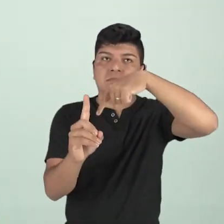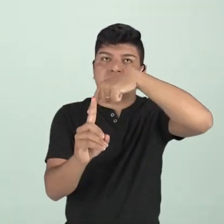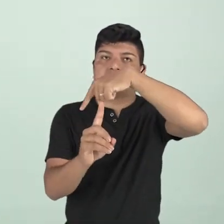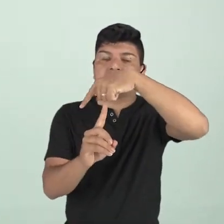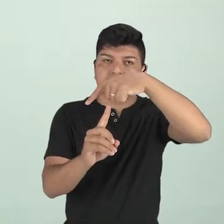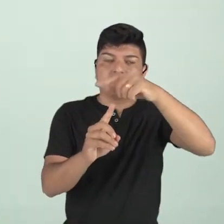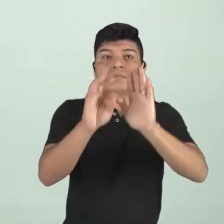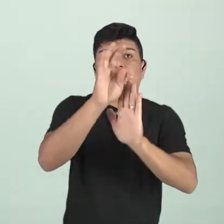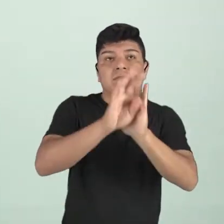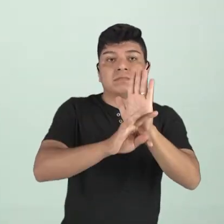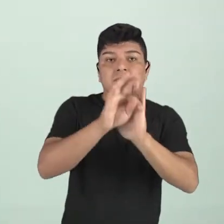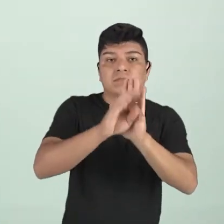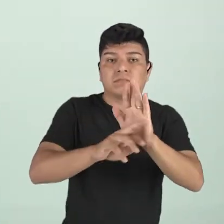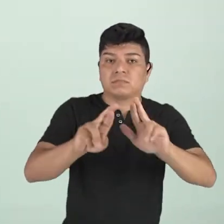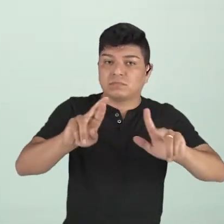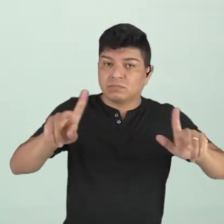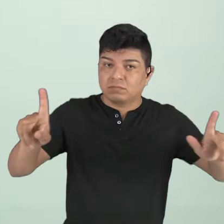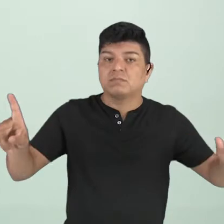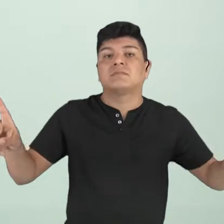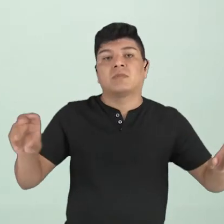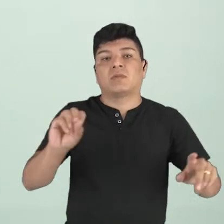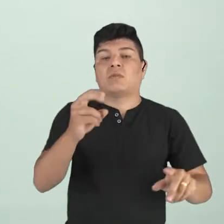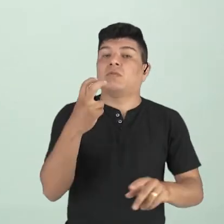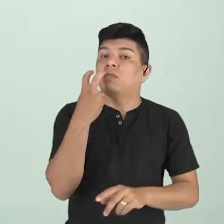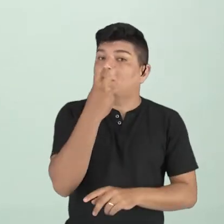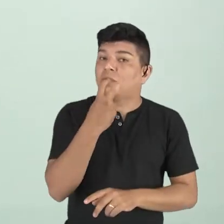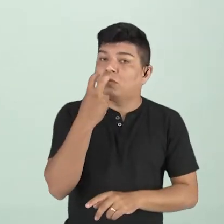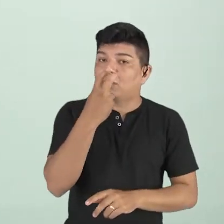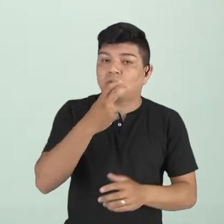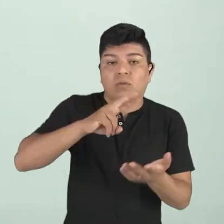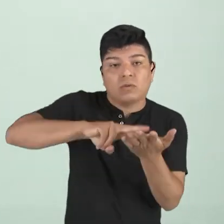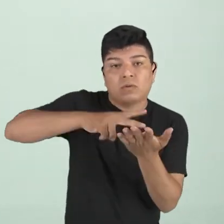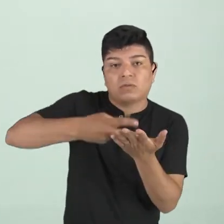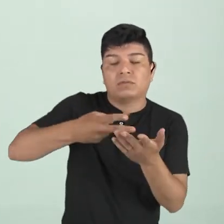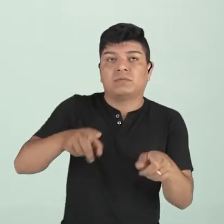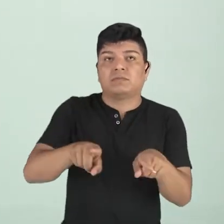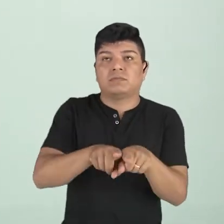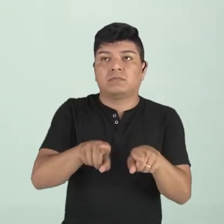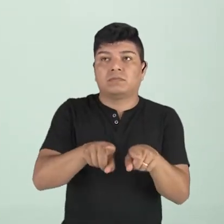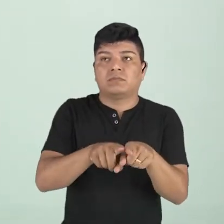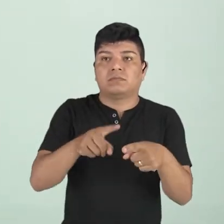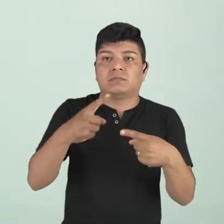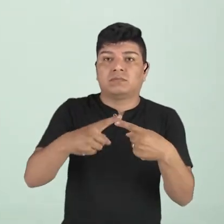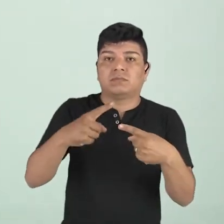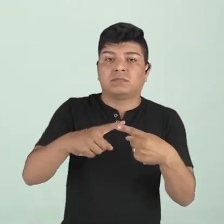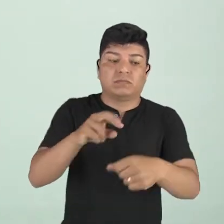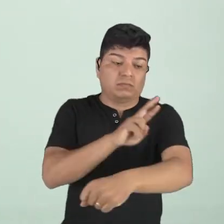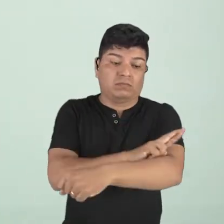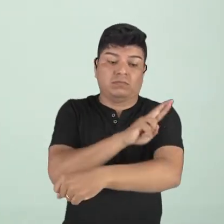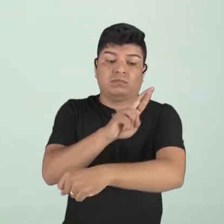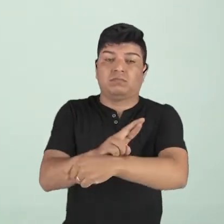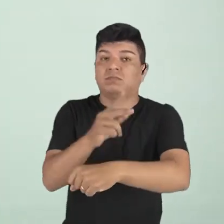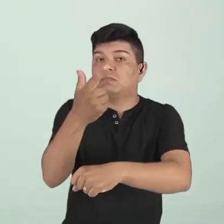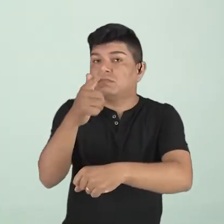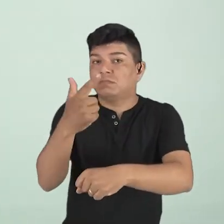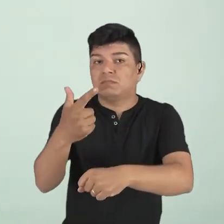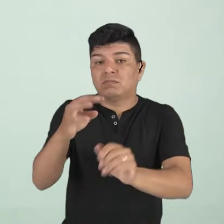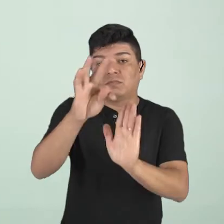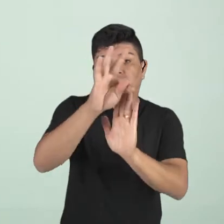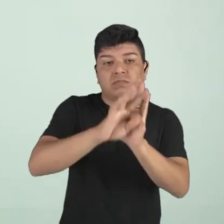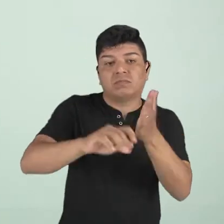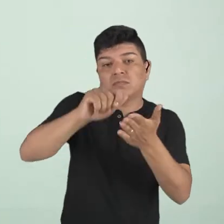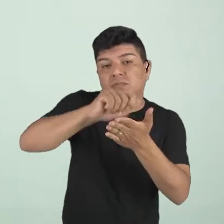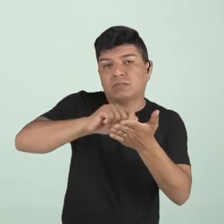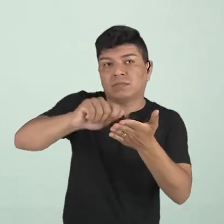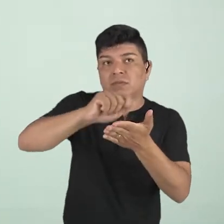sagrados das diferentes religiões, ou tradições orais, porque você sabe que há religiões que não têm textos escritos e da mesma